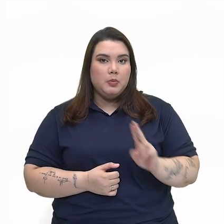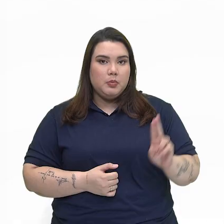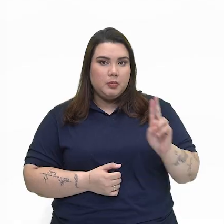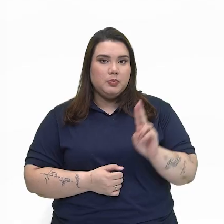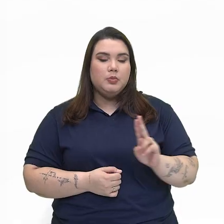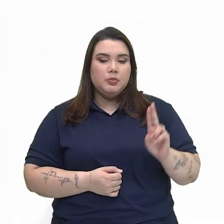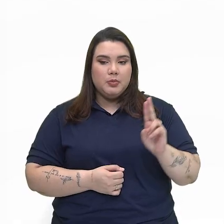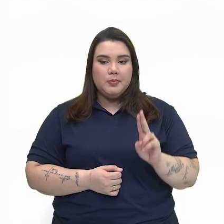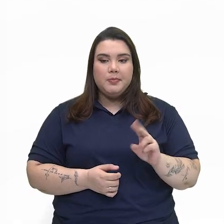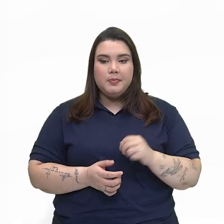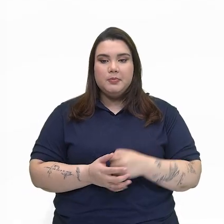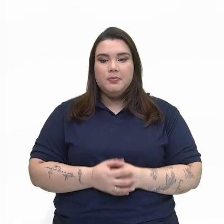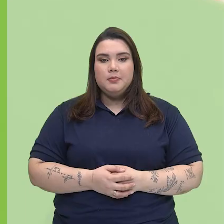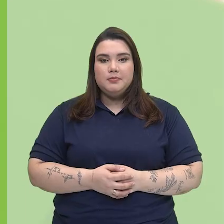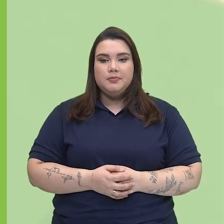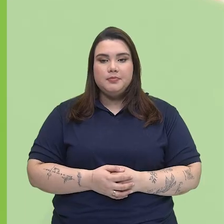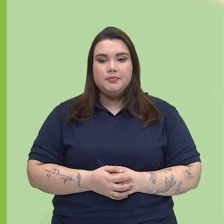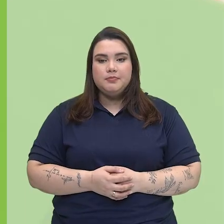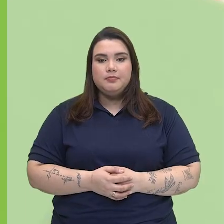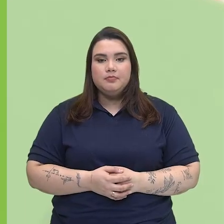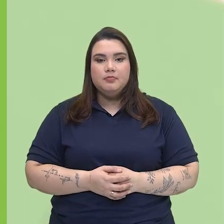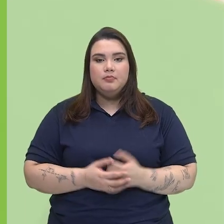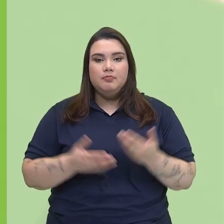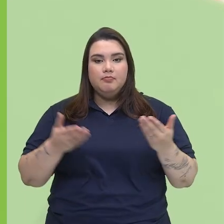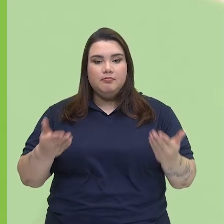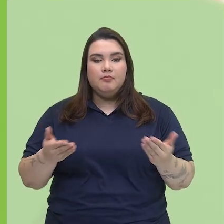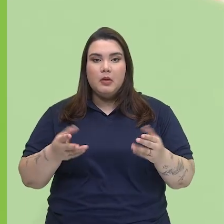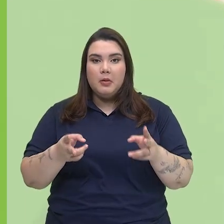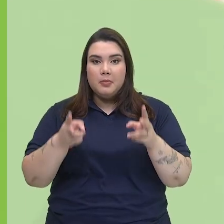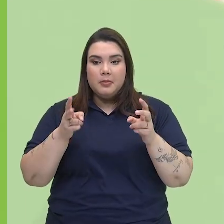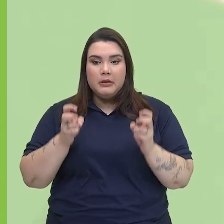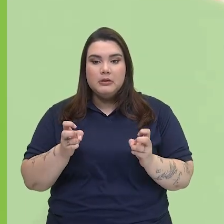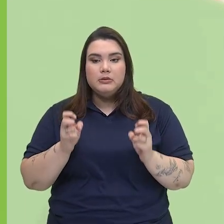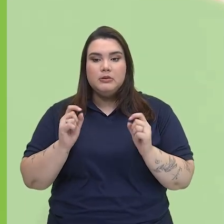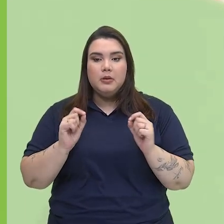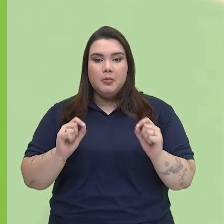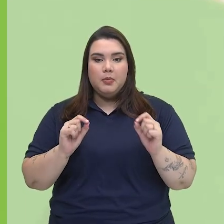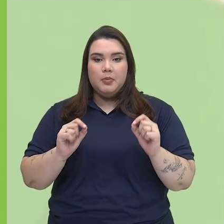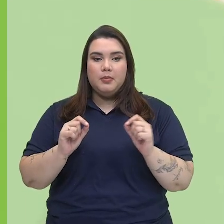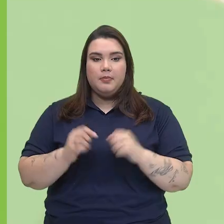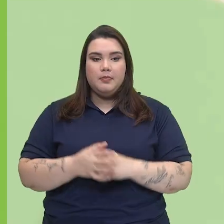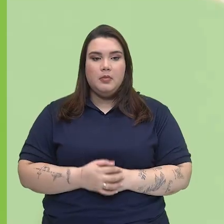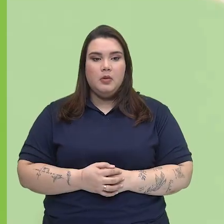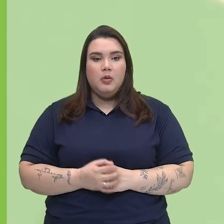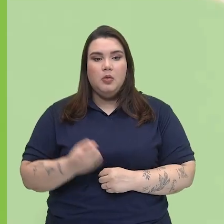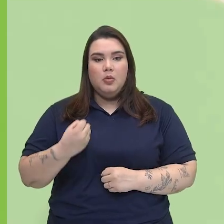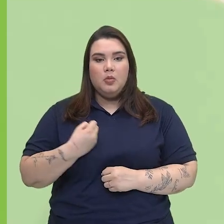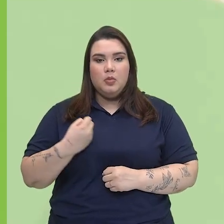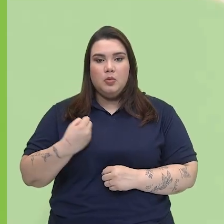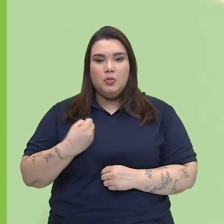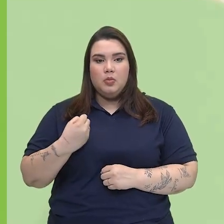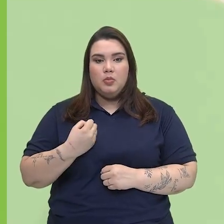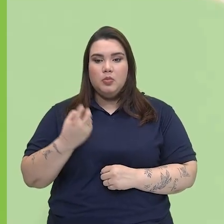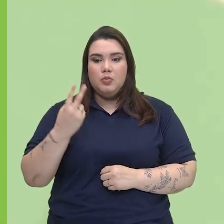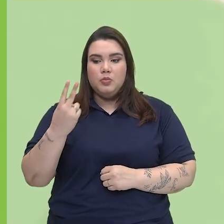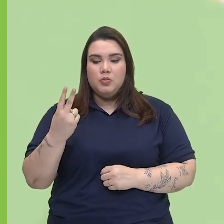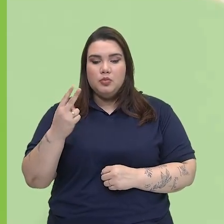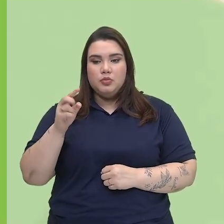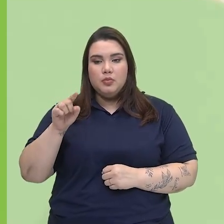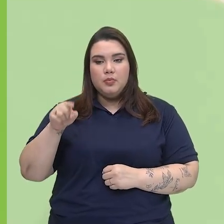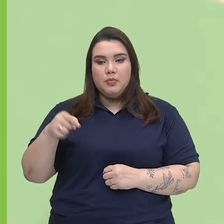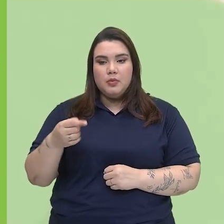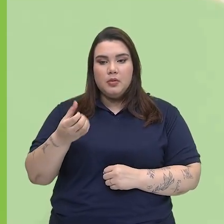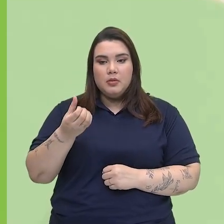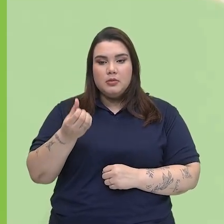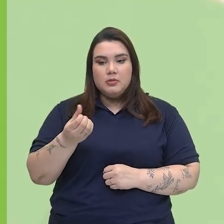significativos. Como vocês podem perceber, o número 2,67 apareceu